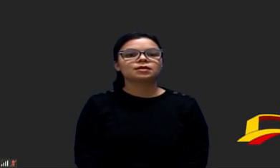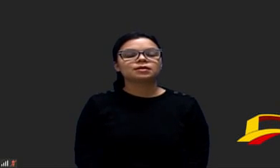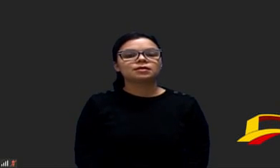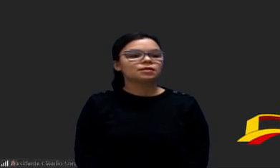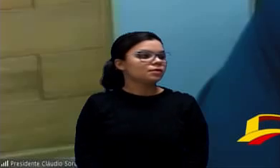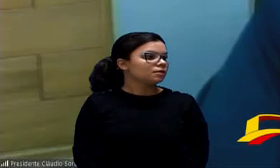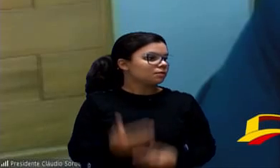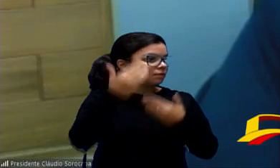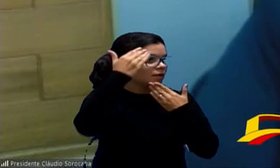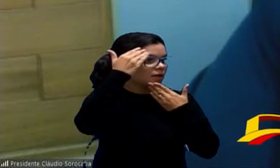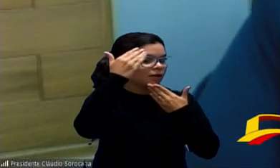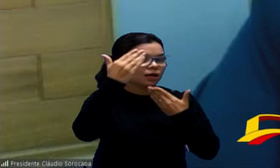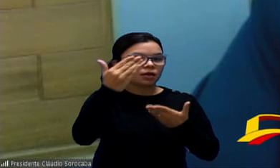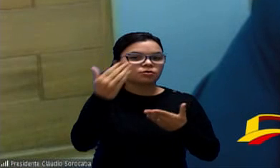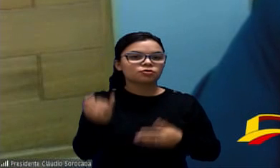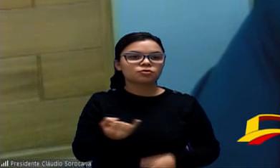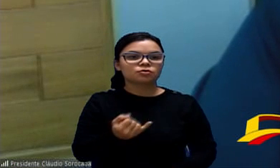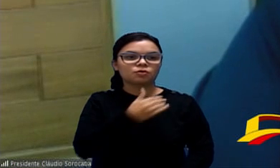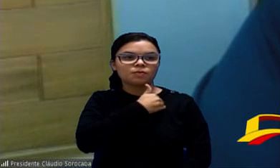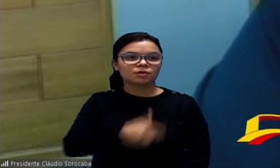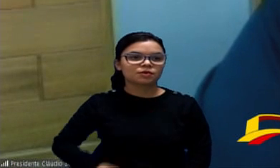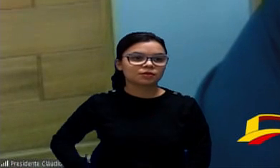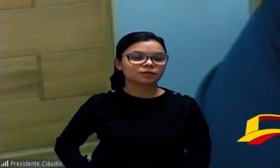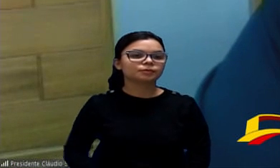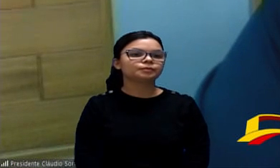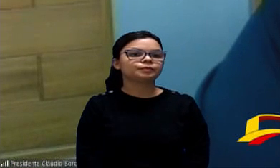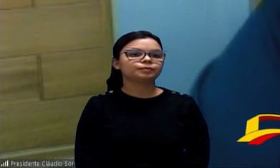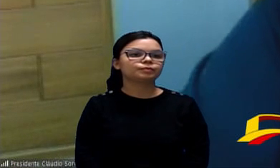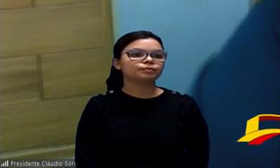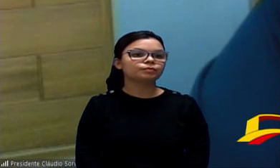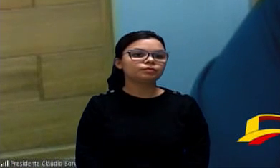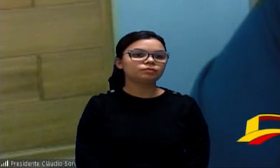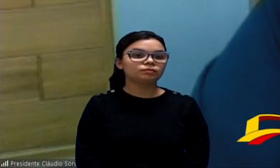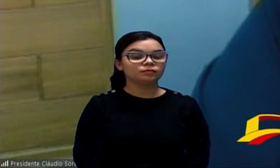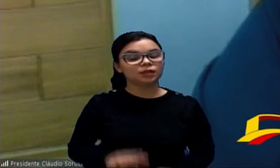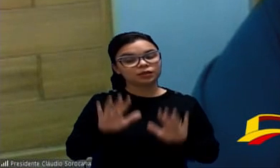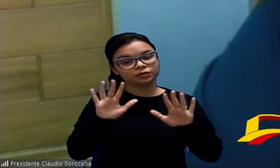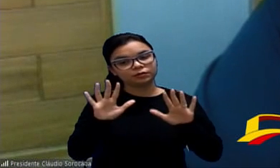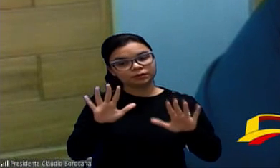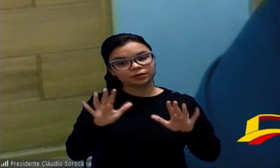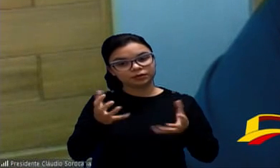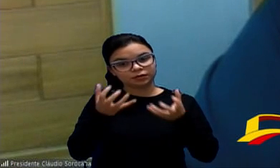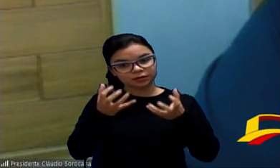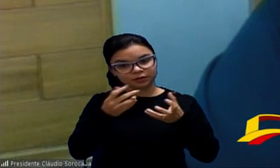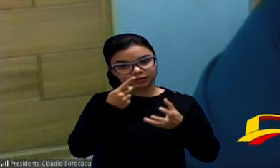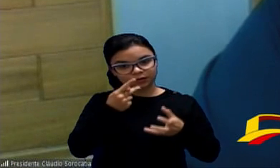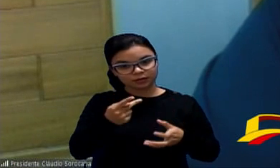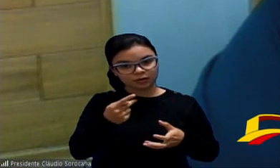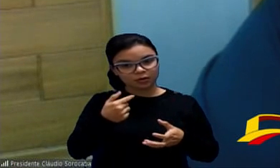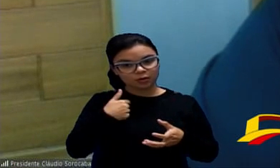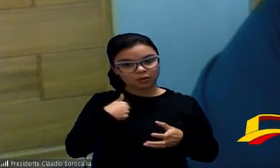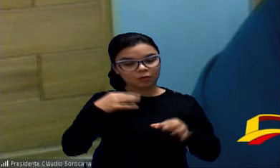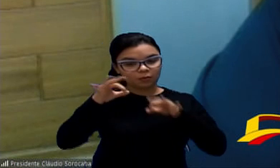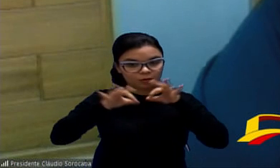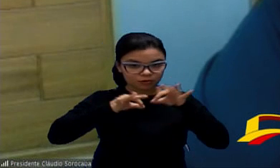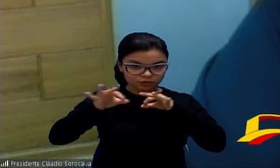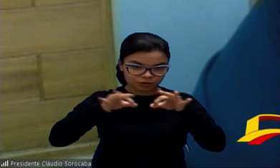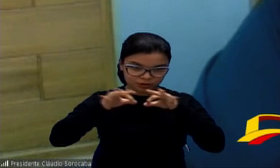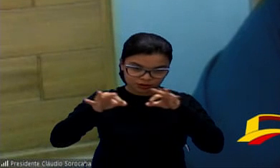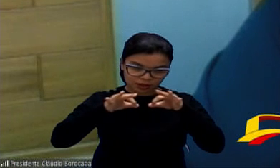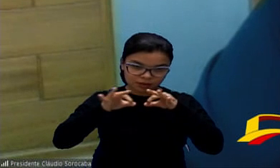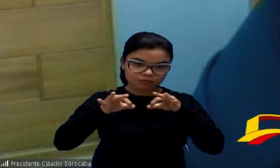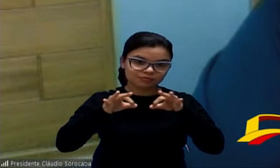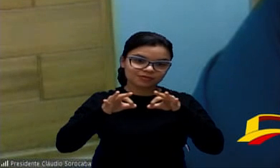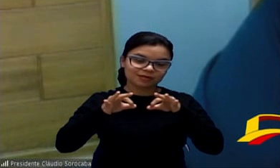O próximo comentário. Mais uma vez, eu quero dizer para os senhores vereadores, o projeto está prejudicado, nós temos que andar com a